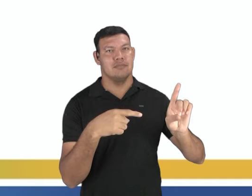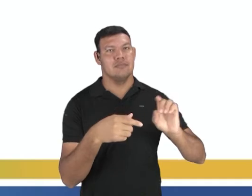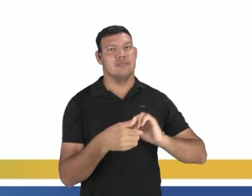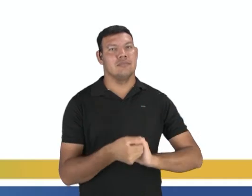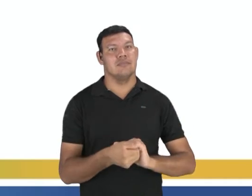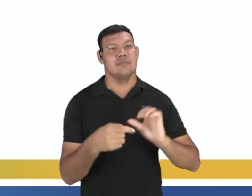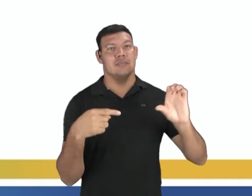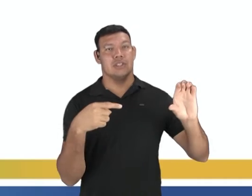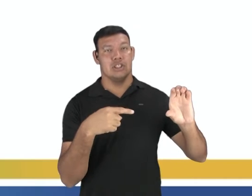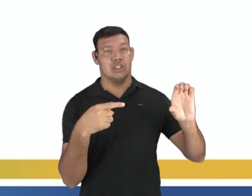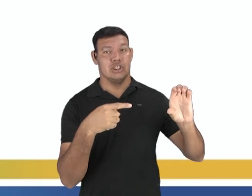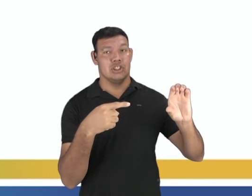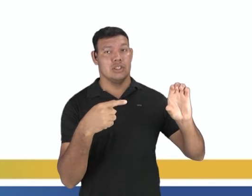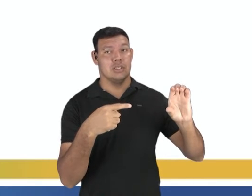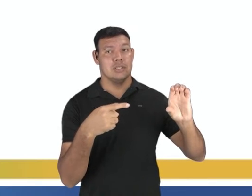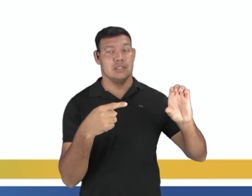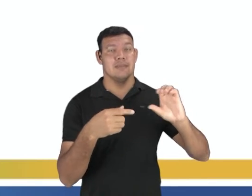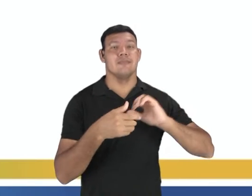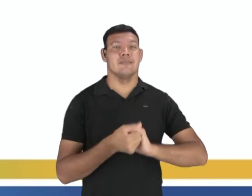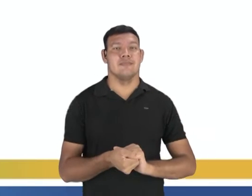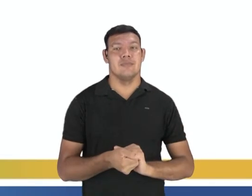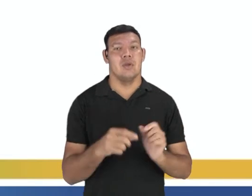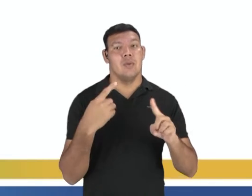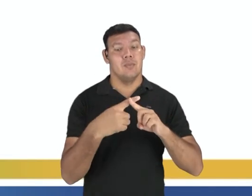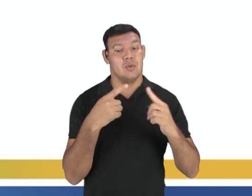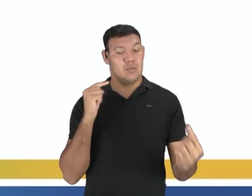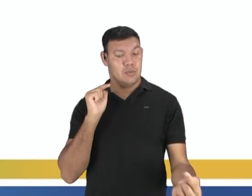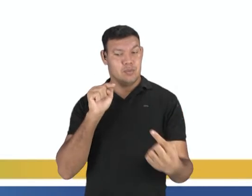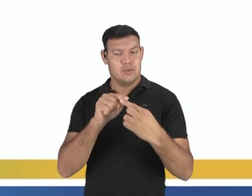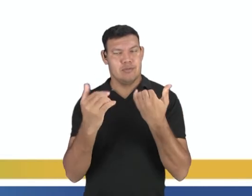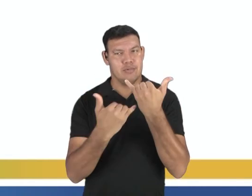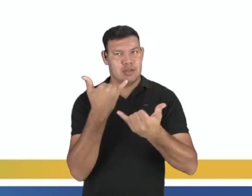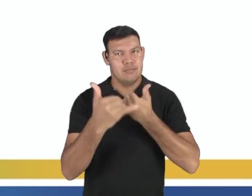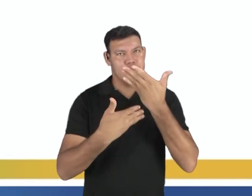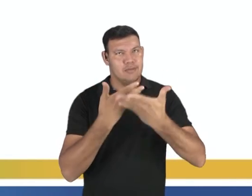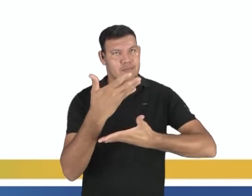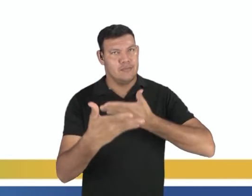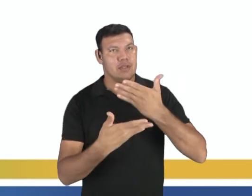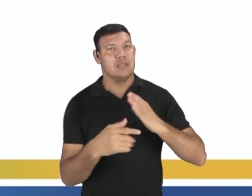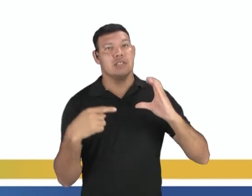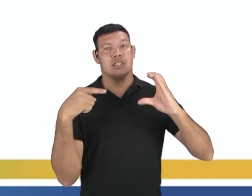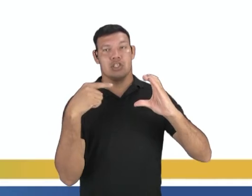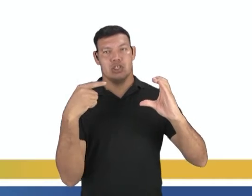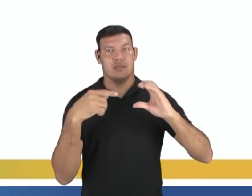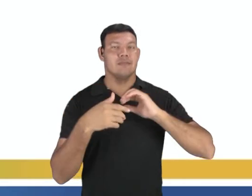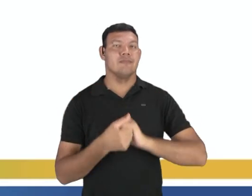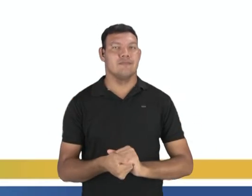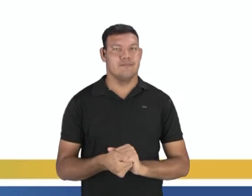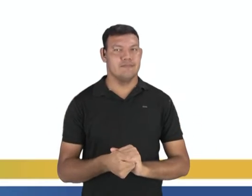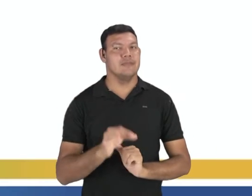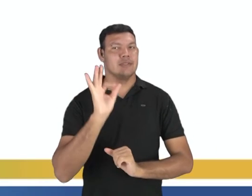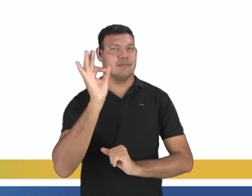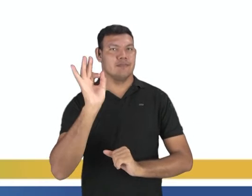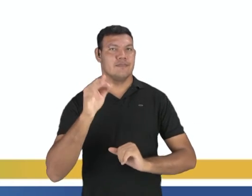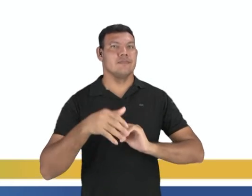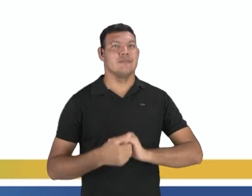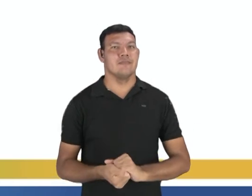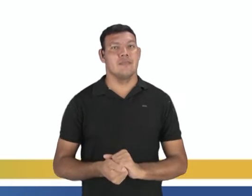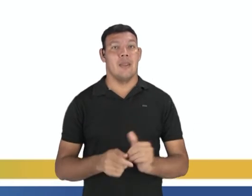custo, até porque o objetivo dos jogos cooperativos não é esse, tá? Então quem marcou a letra C de casa,